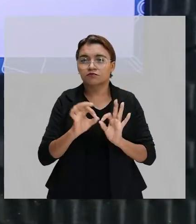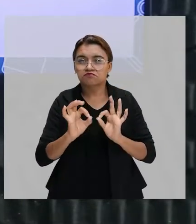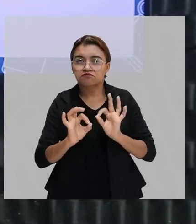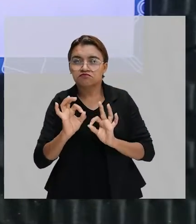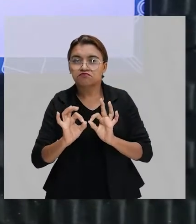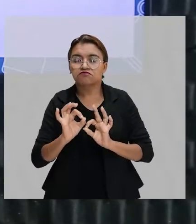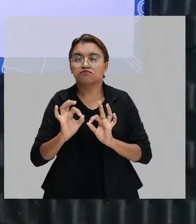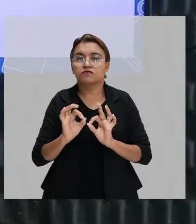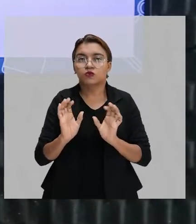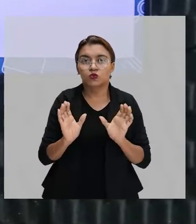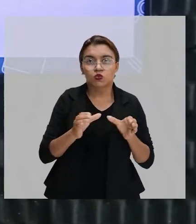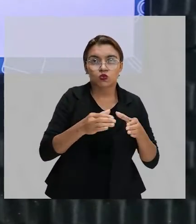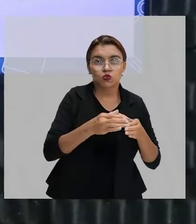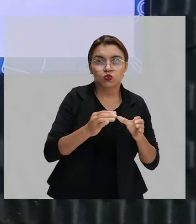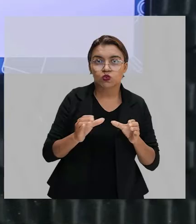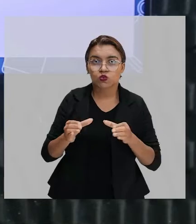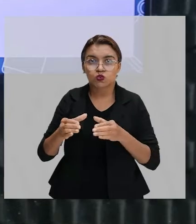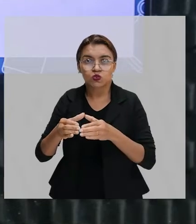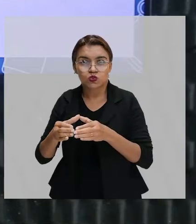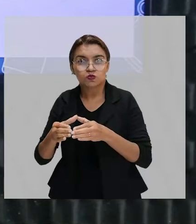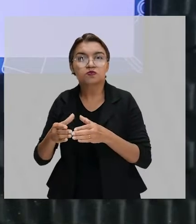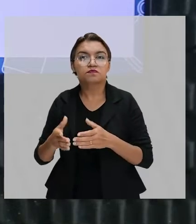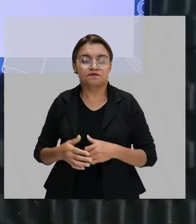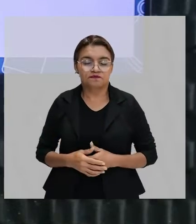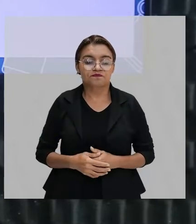são as federações Confederações